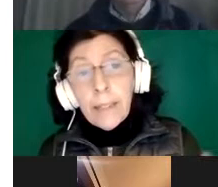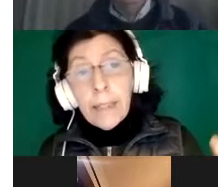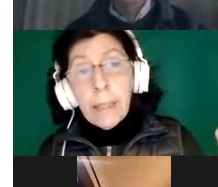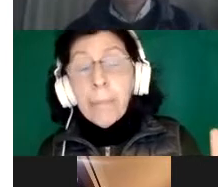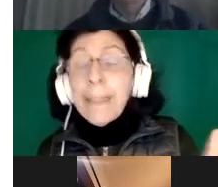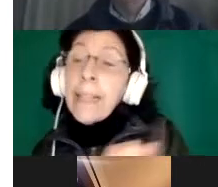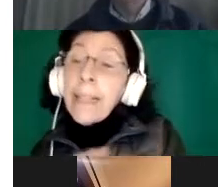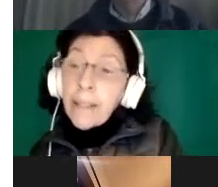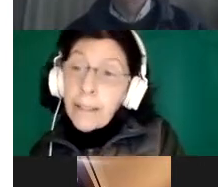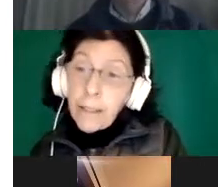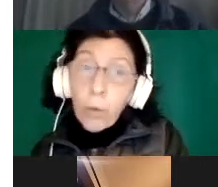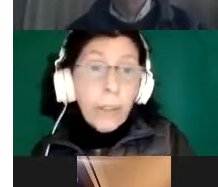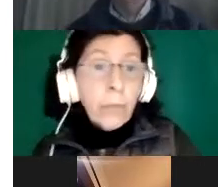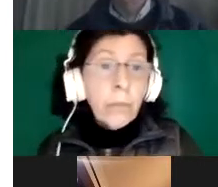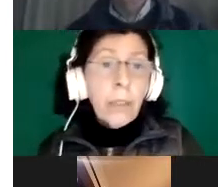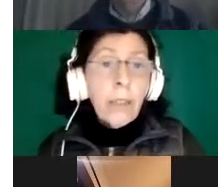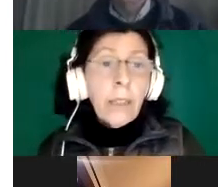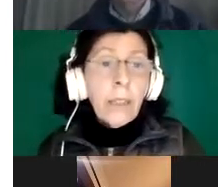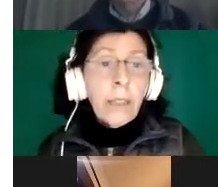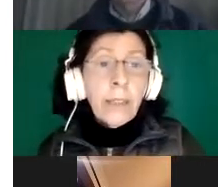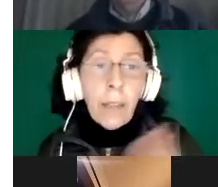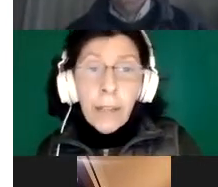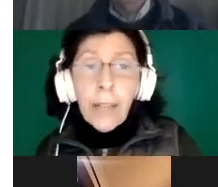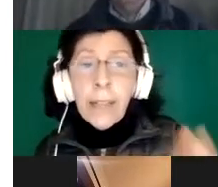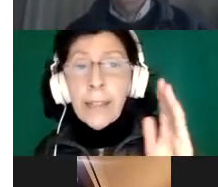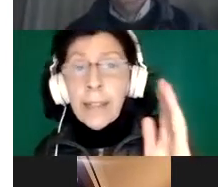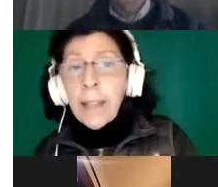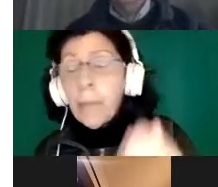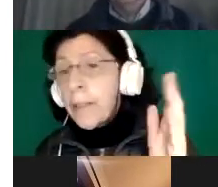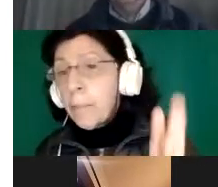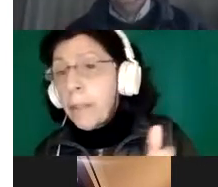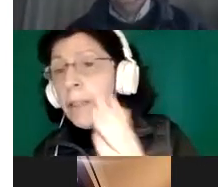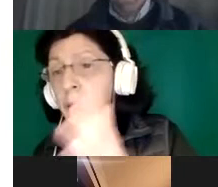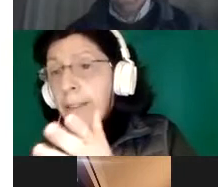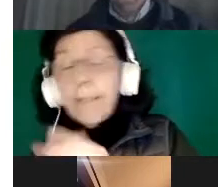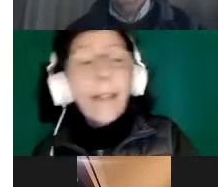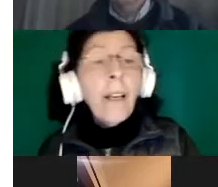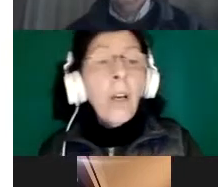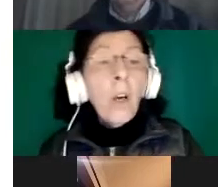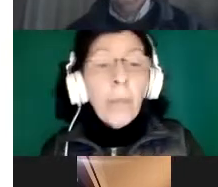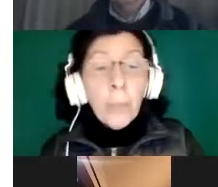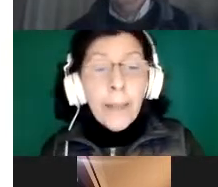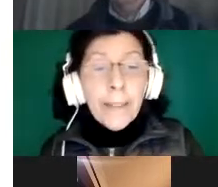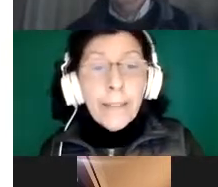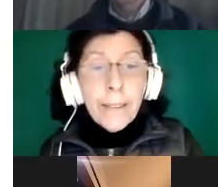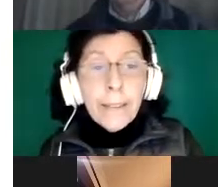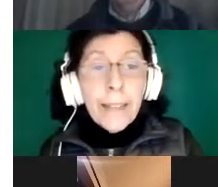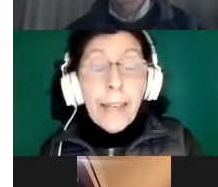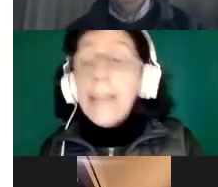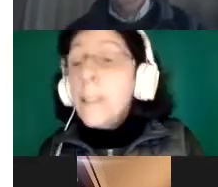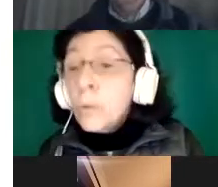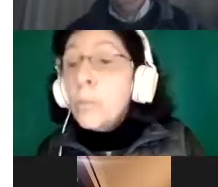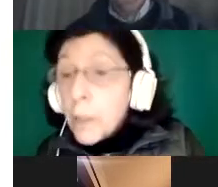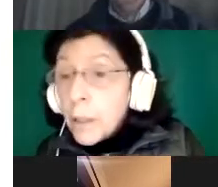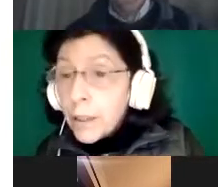fazer para cada convento, de Alferrara, Rábida, Caparica, Sintra, uma espécie de